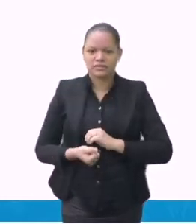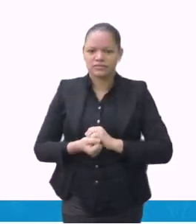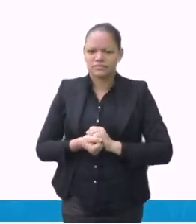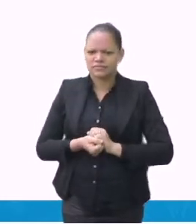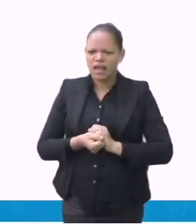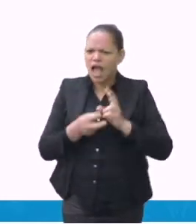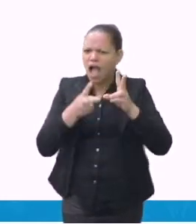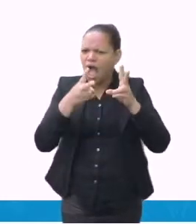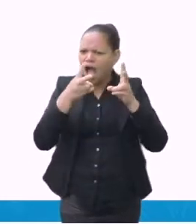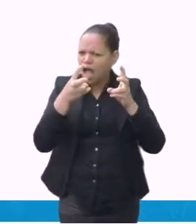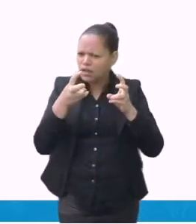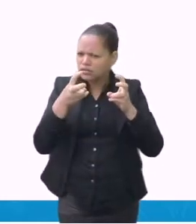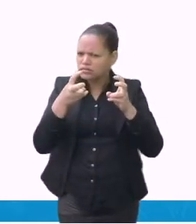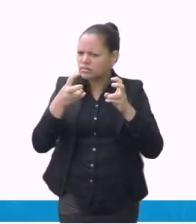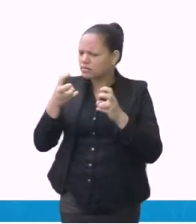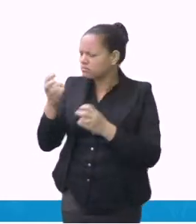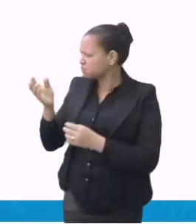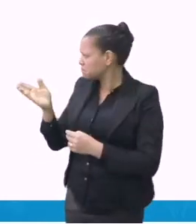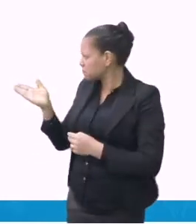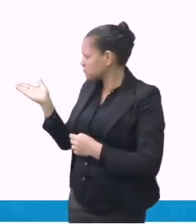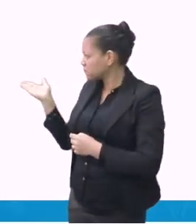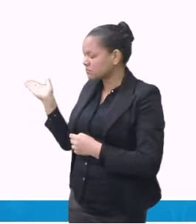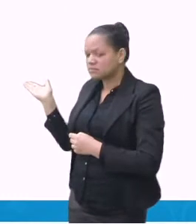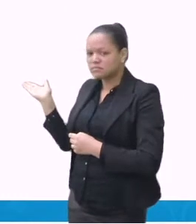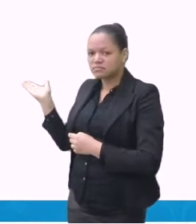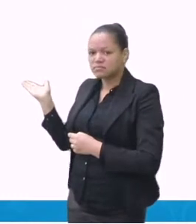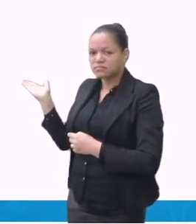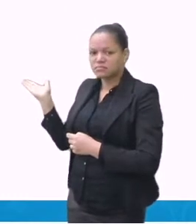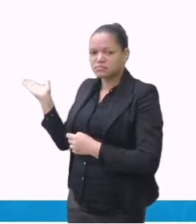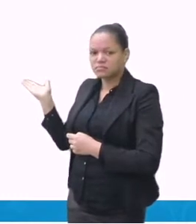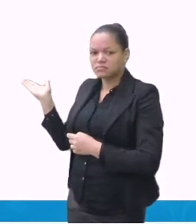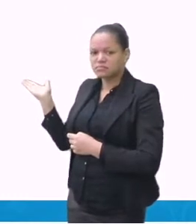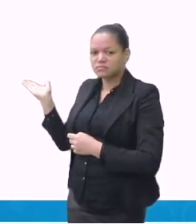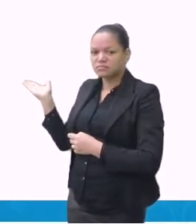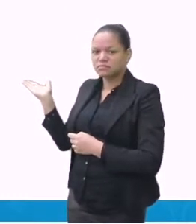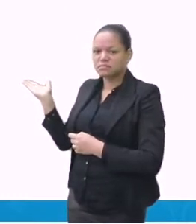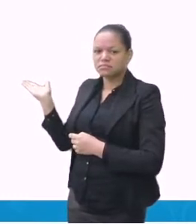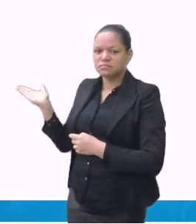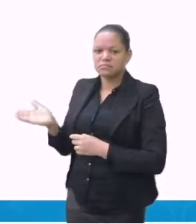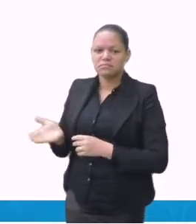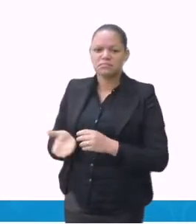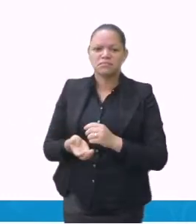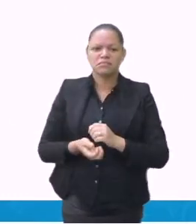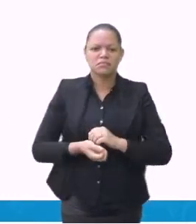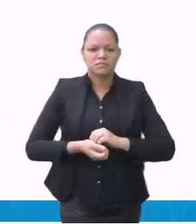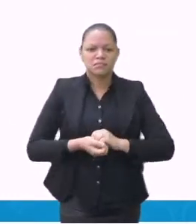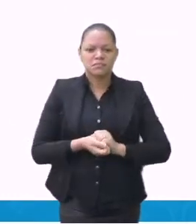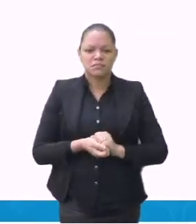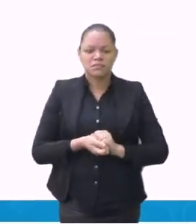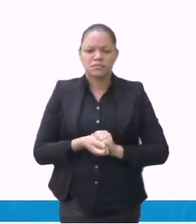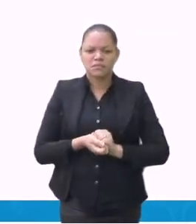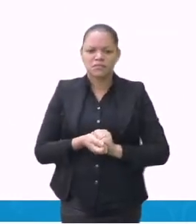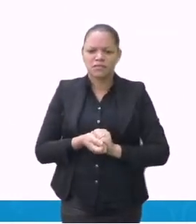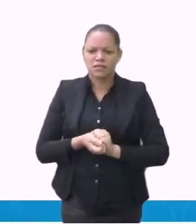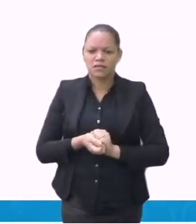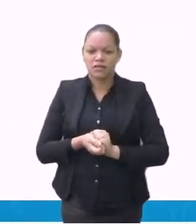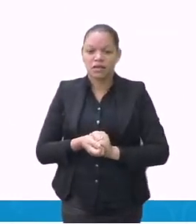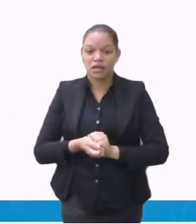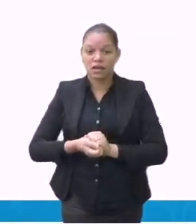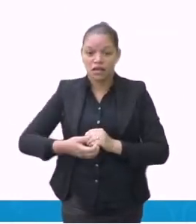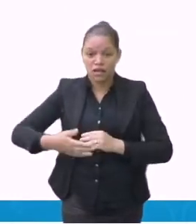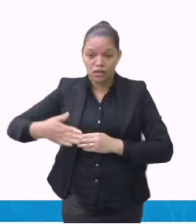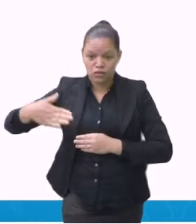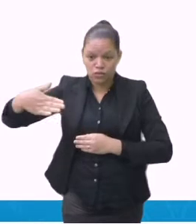Elas formam ali, elas passam uma na outra, certo? Então, elas não mantêm a mesma distância. Elas formam ali